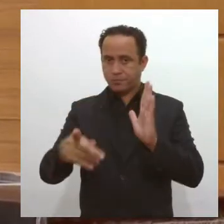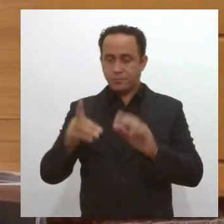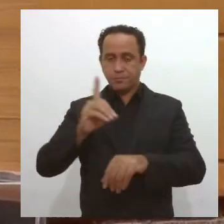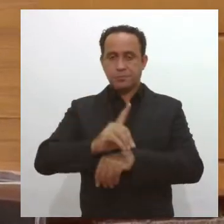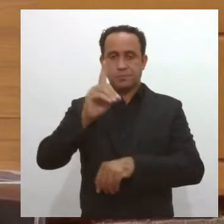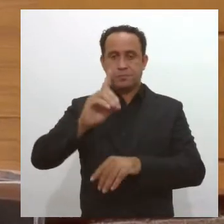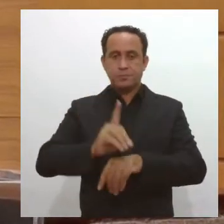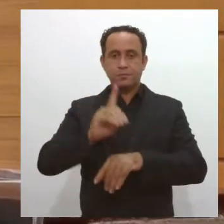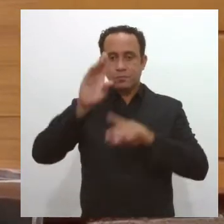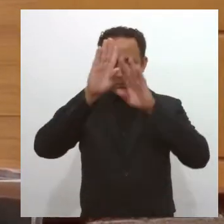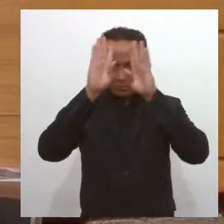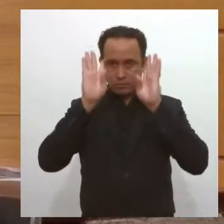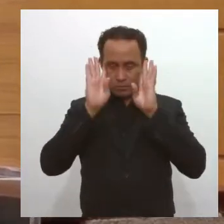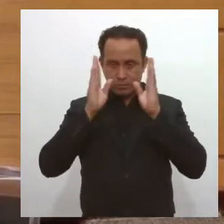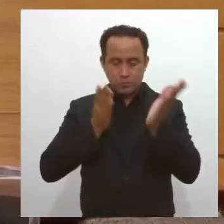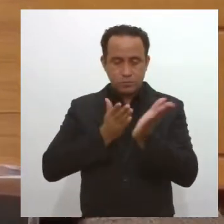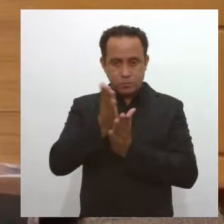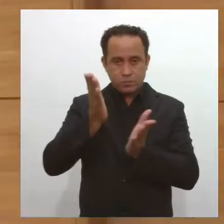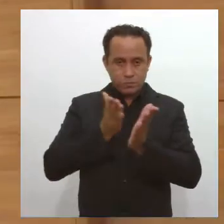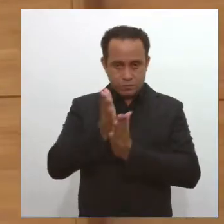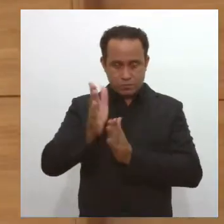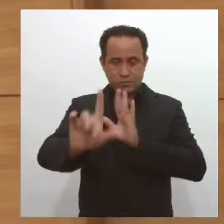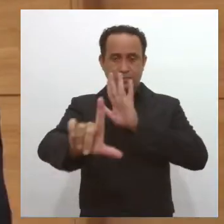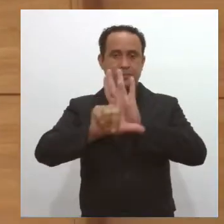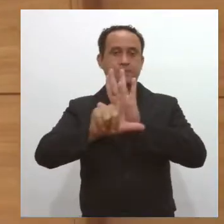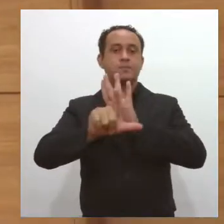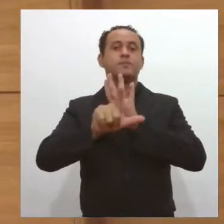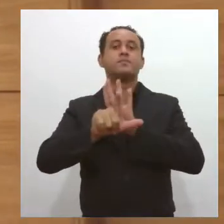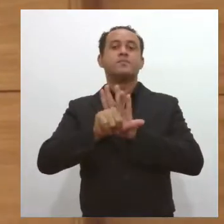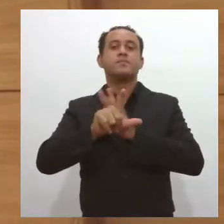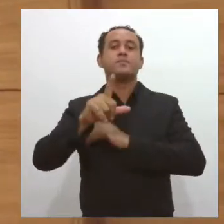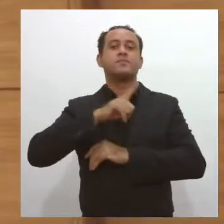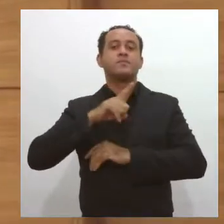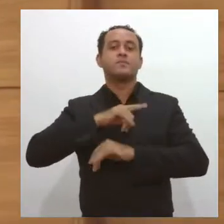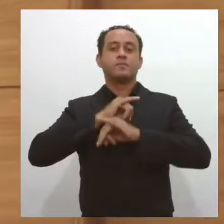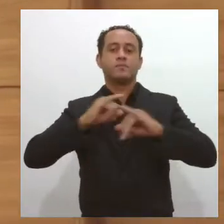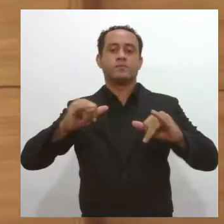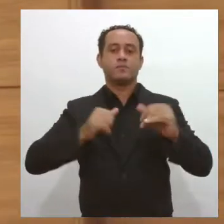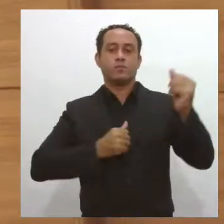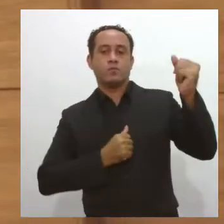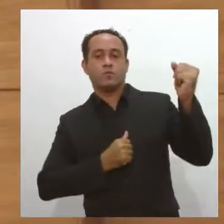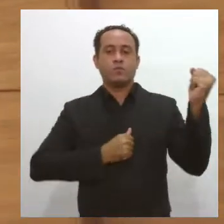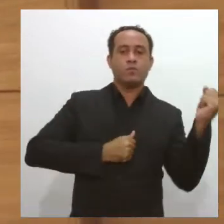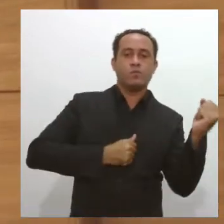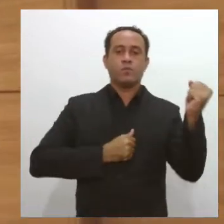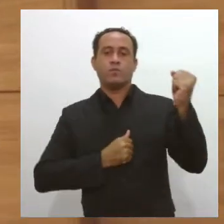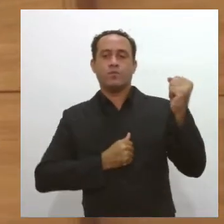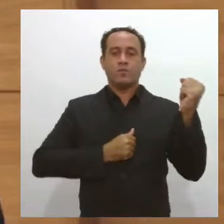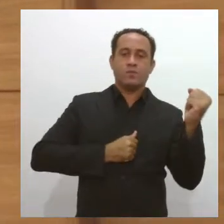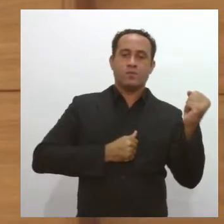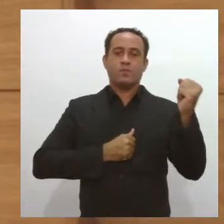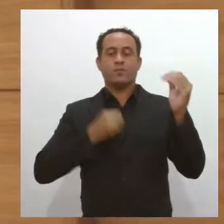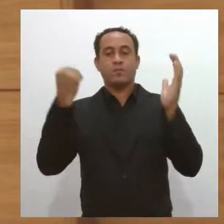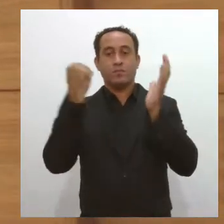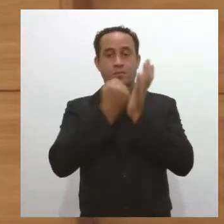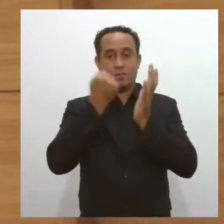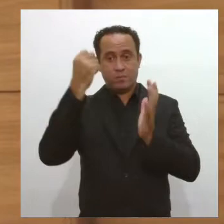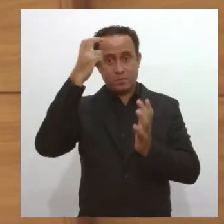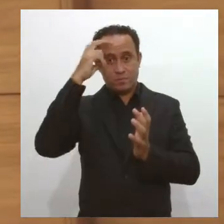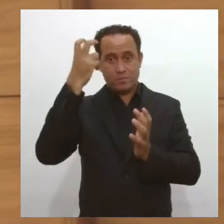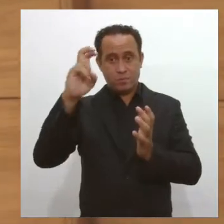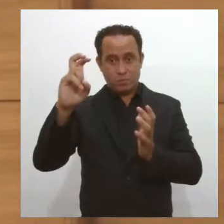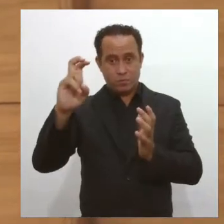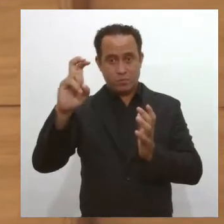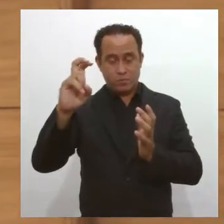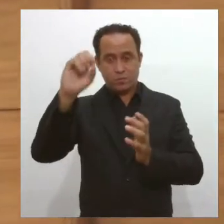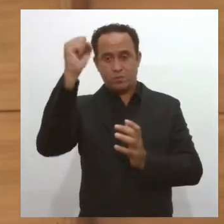Dr. Samuel, foi aprovado o projeto de lei ordinária que declara o forró siri como patrimônio cultural do Estado de Sergipe. A